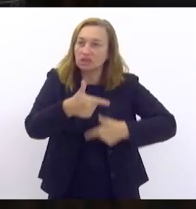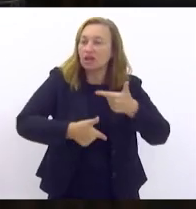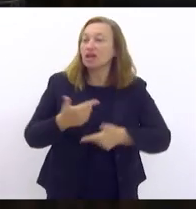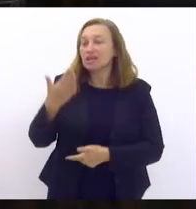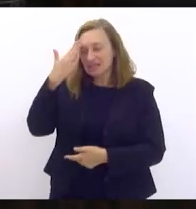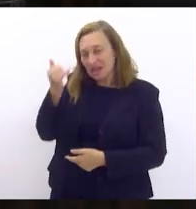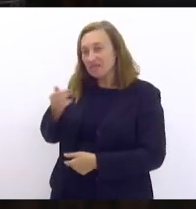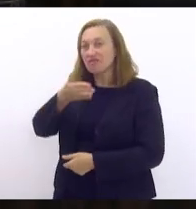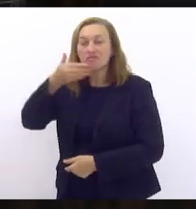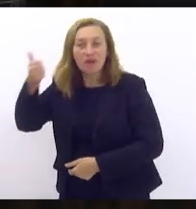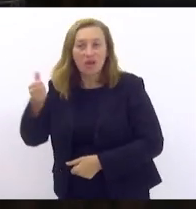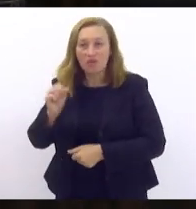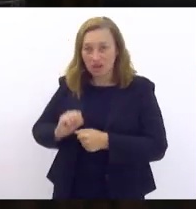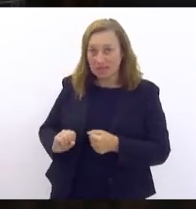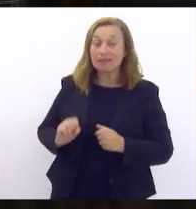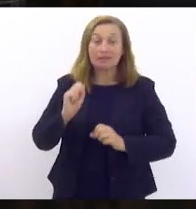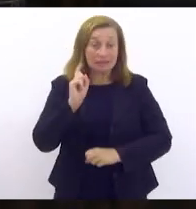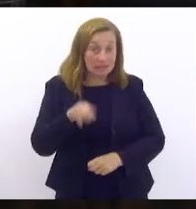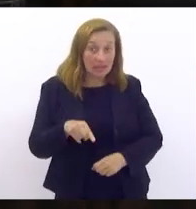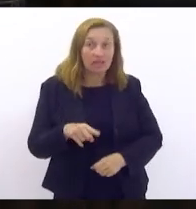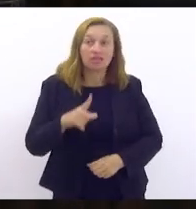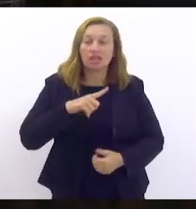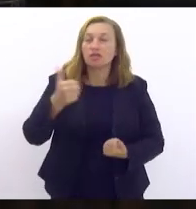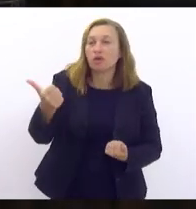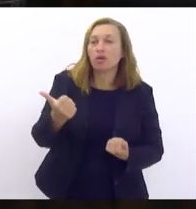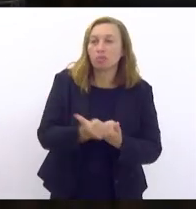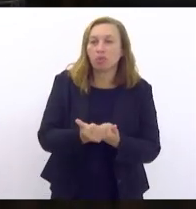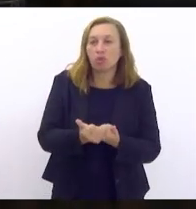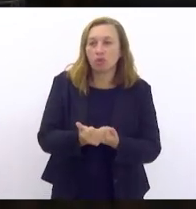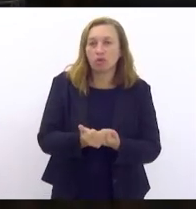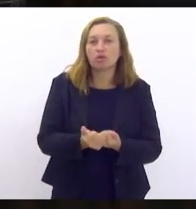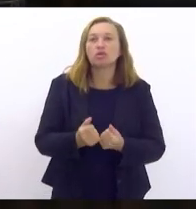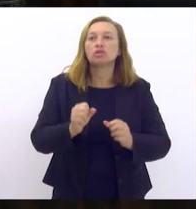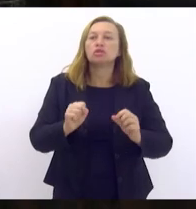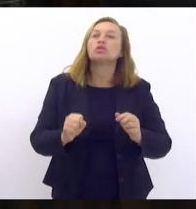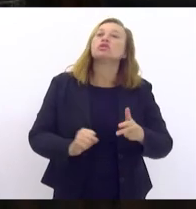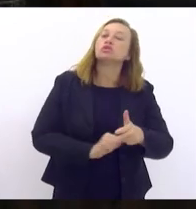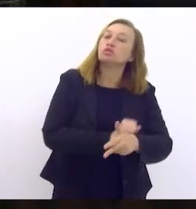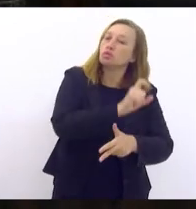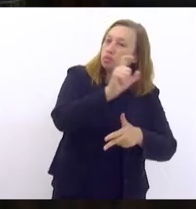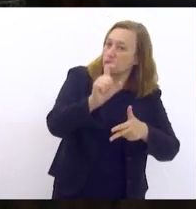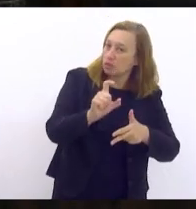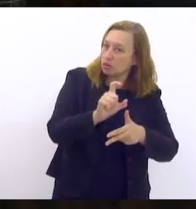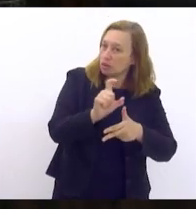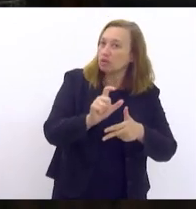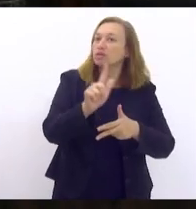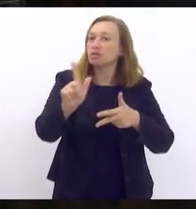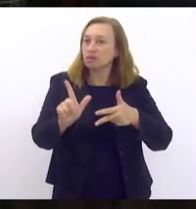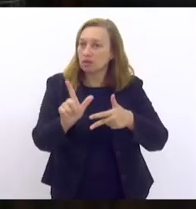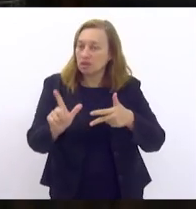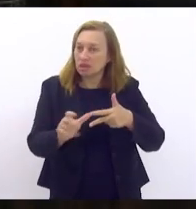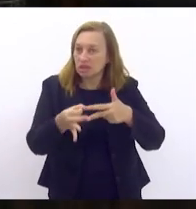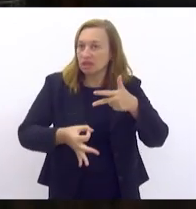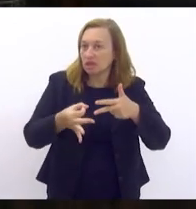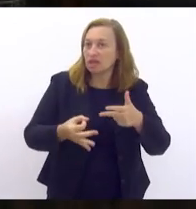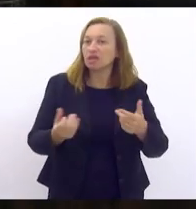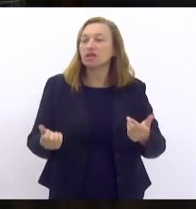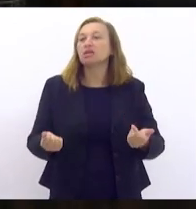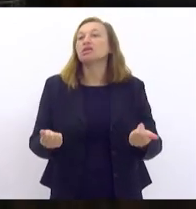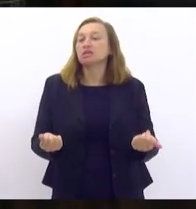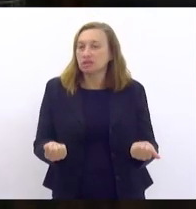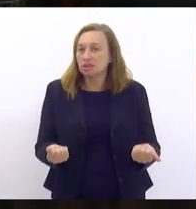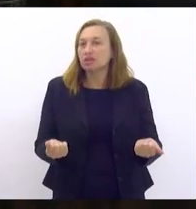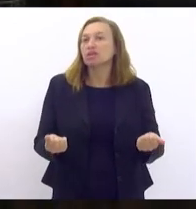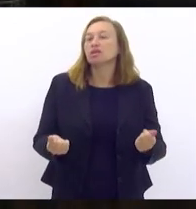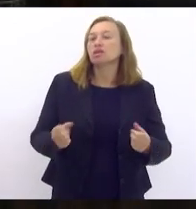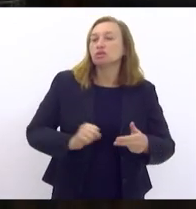sabem fazer melhor né tendo Amparo do poder público da indústria da sociedade civil